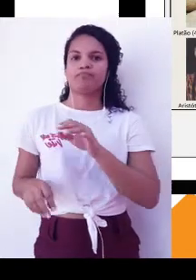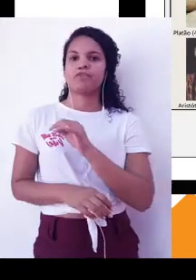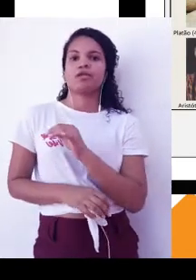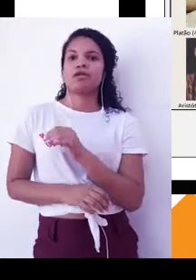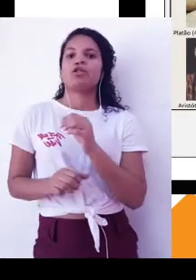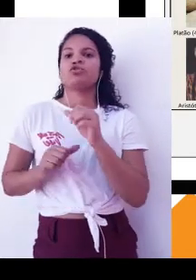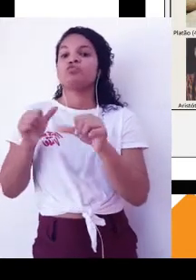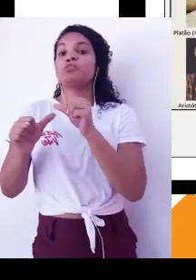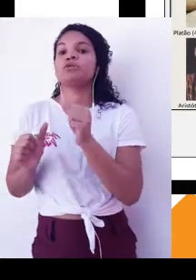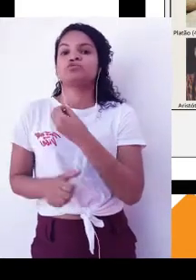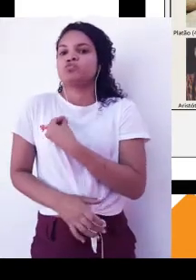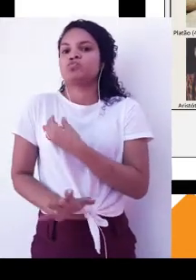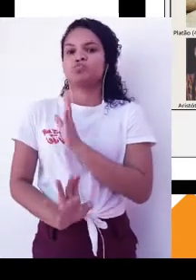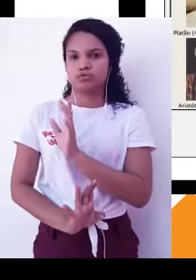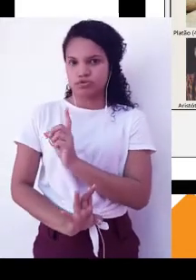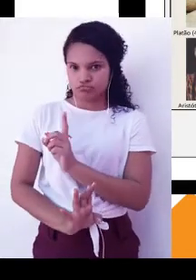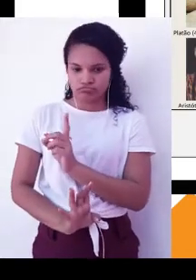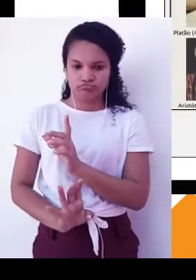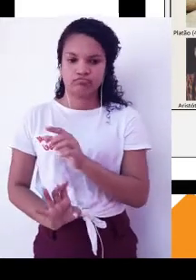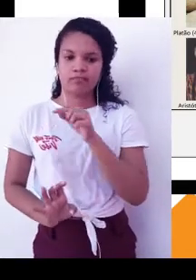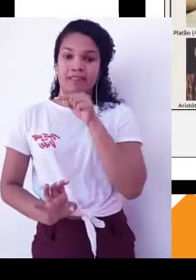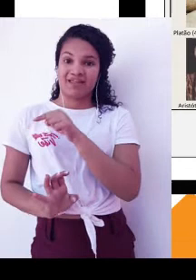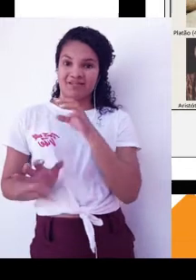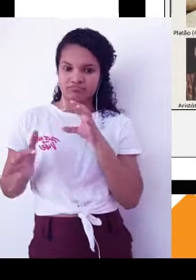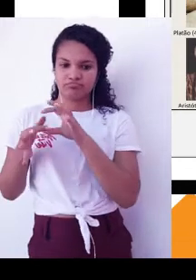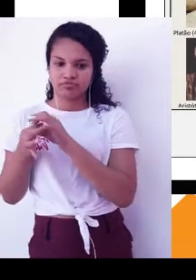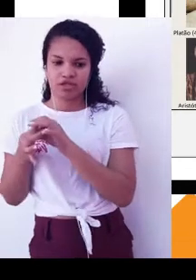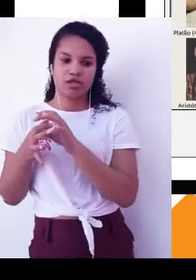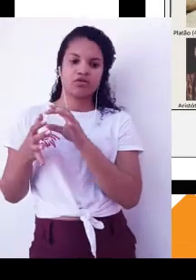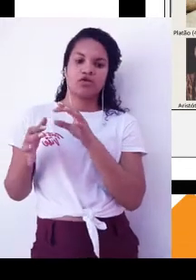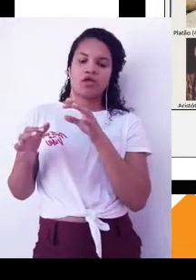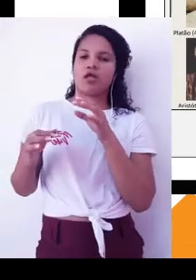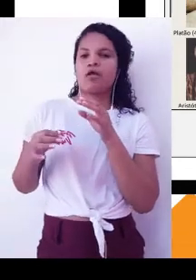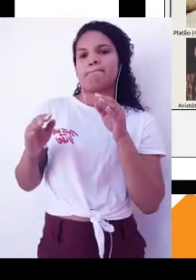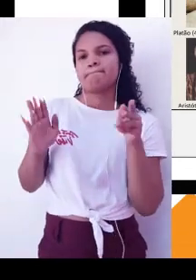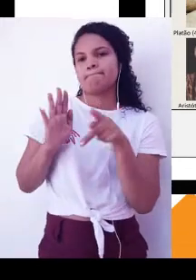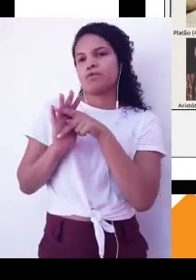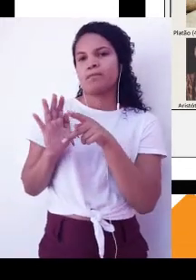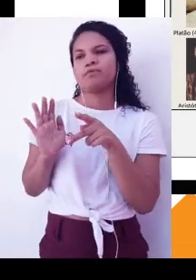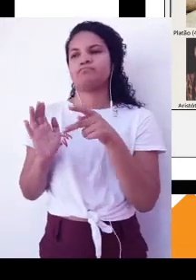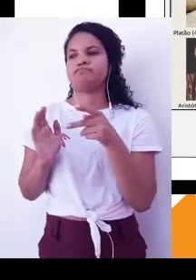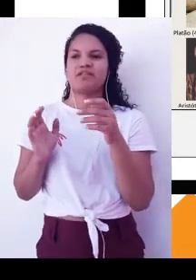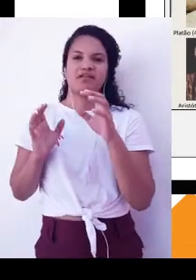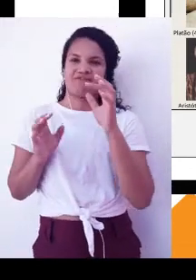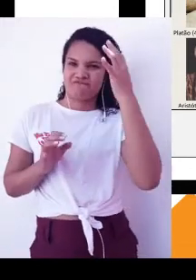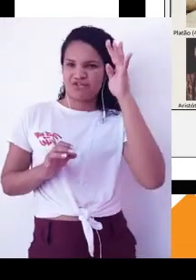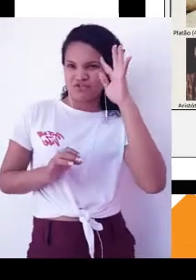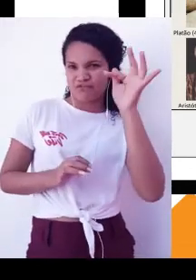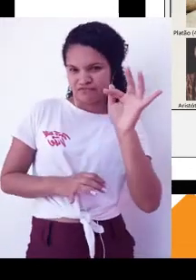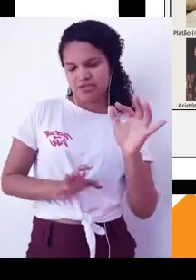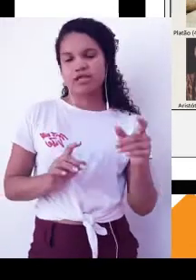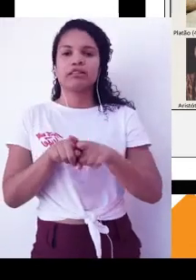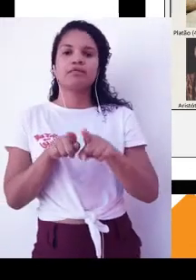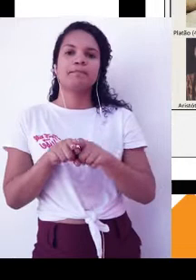imutabilidade. Esse pensamento remonta ao helenismo e alguns aspectos da filosofia do Platão e